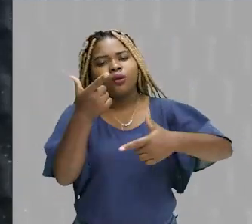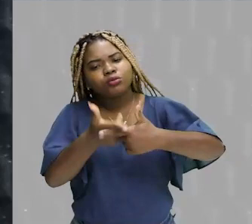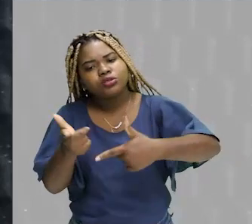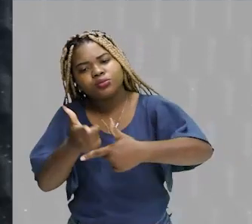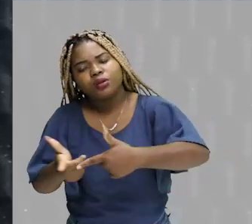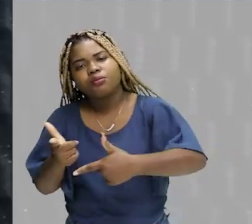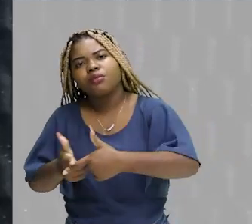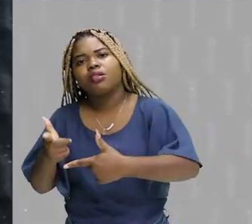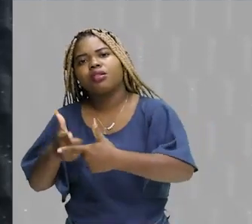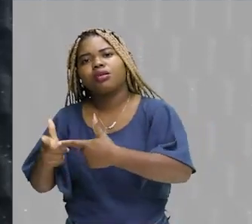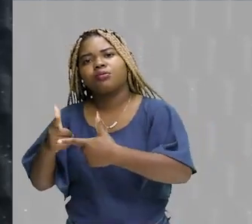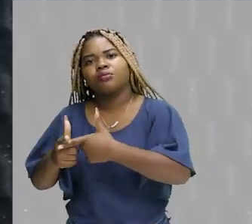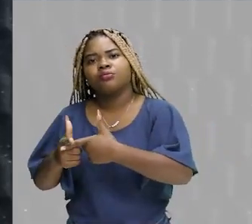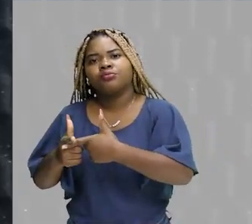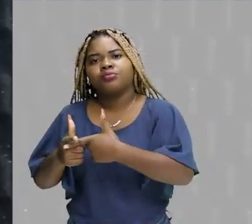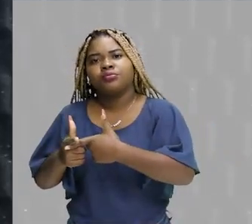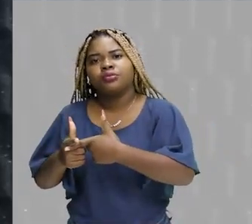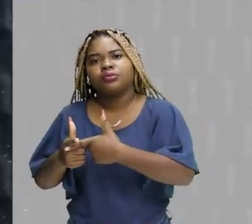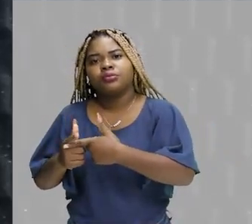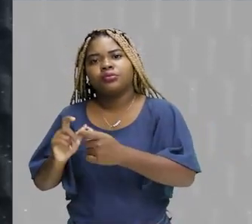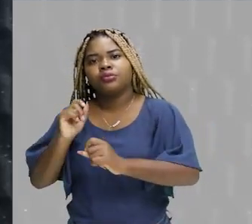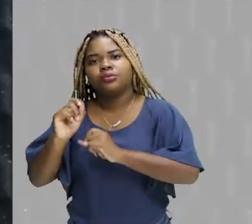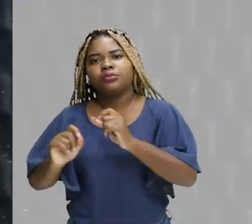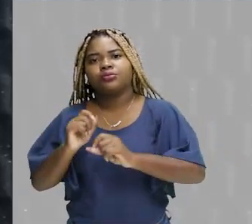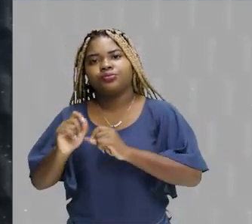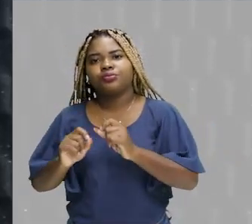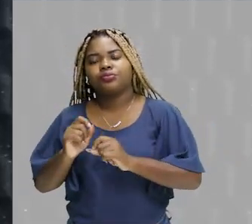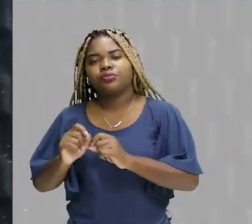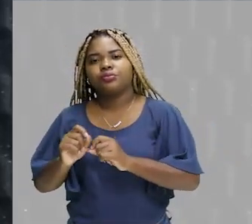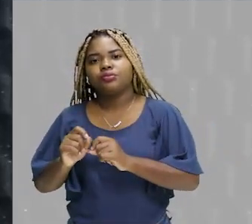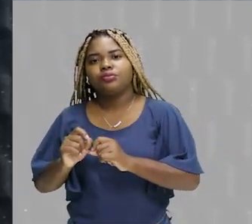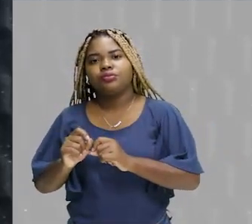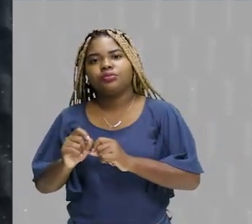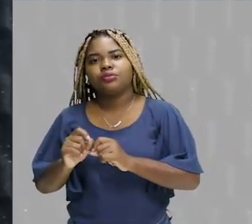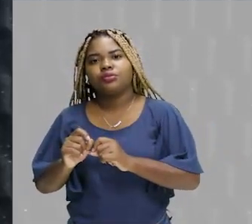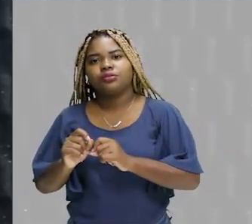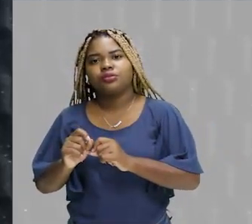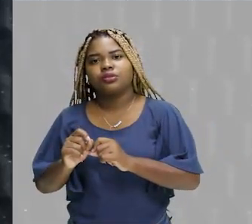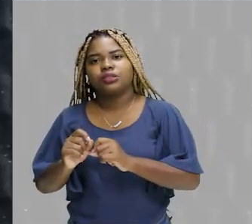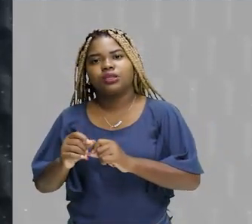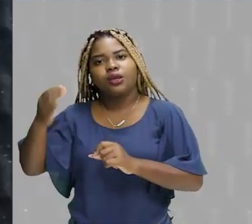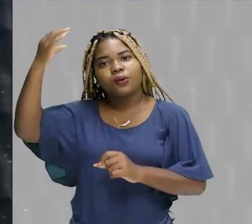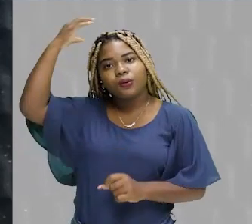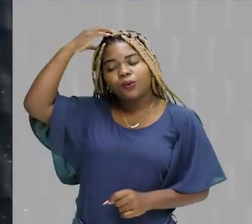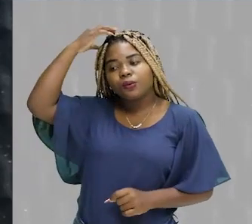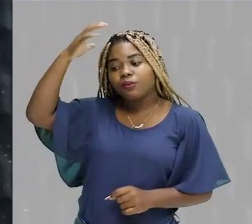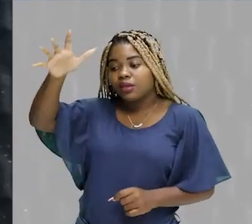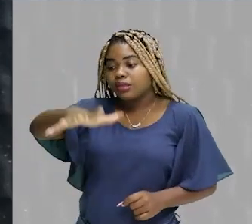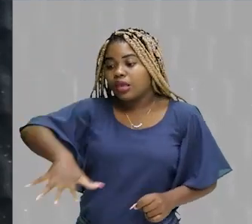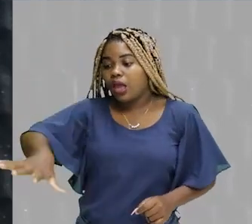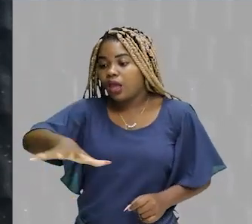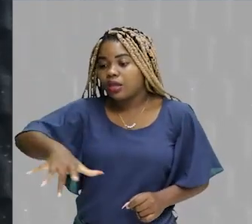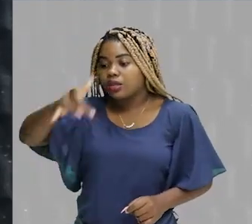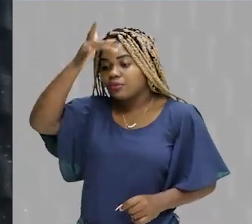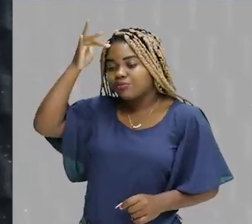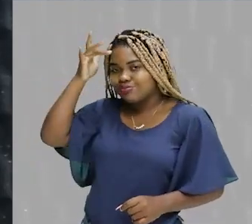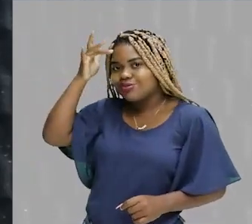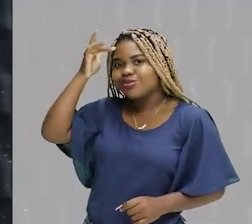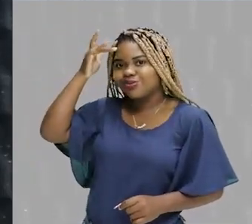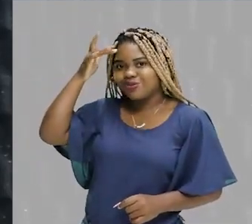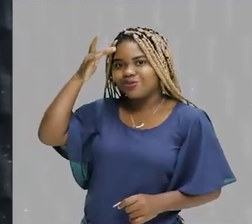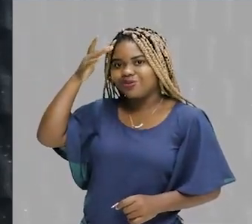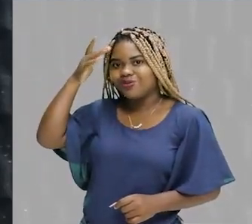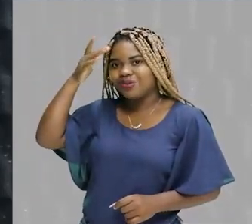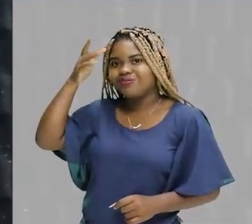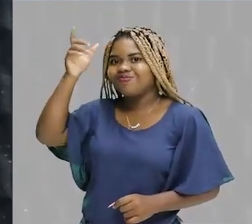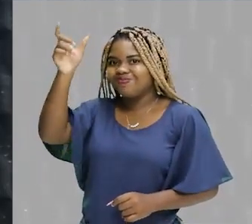tudo é produto do meio social em que o indivíduo está inserido. Então, as várias formas de